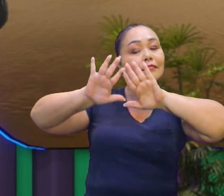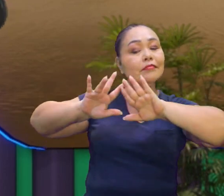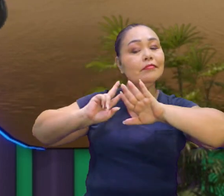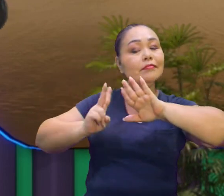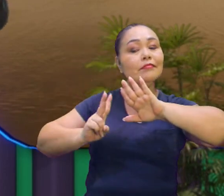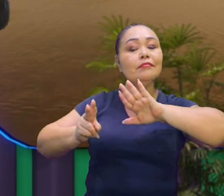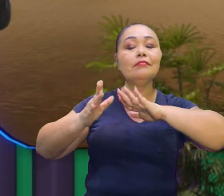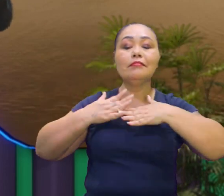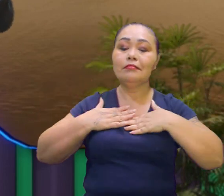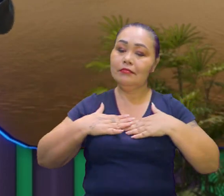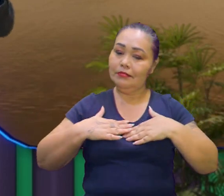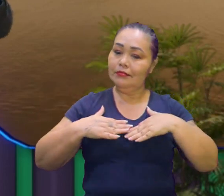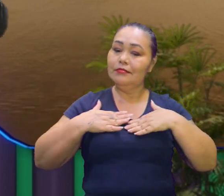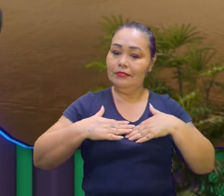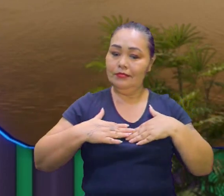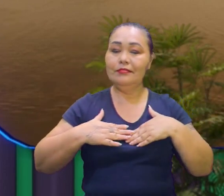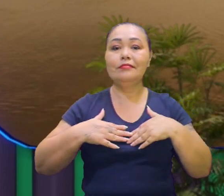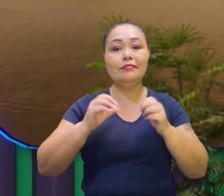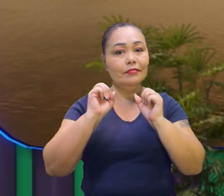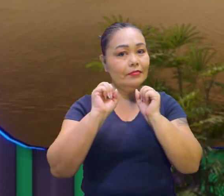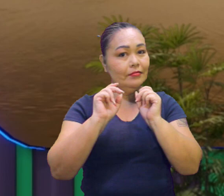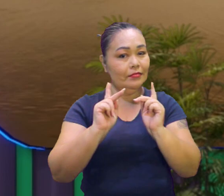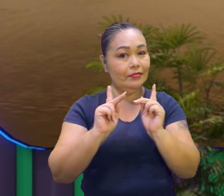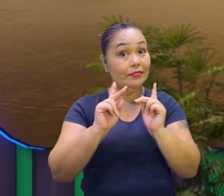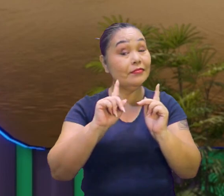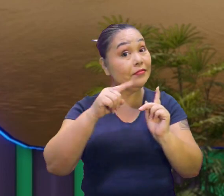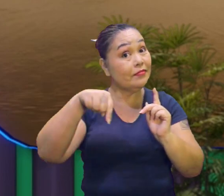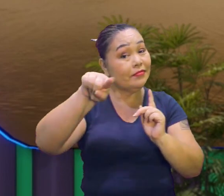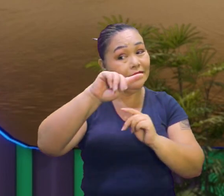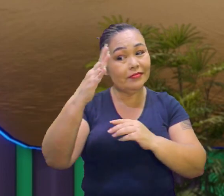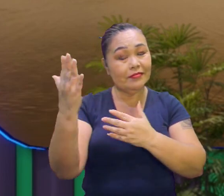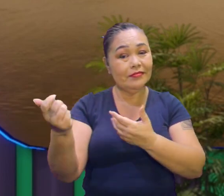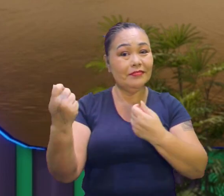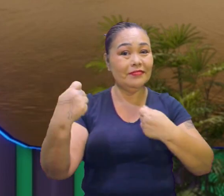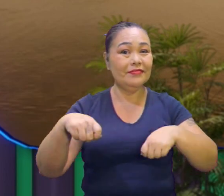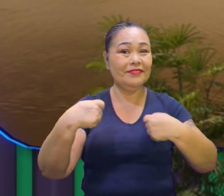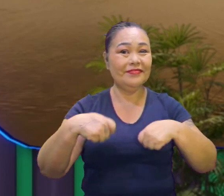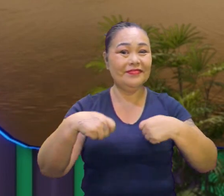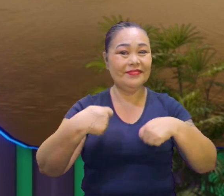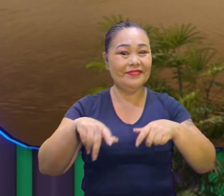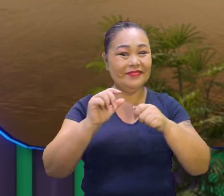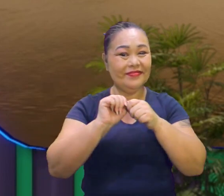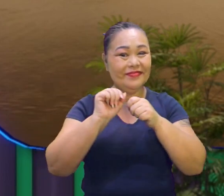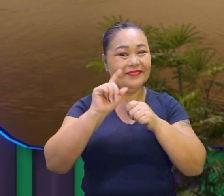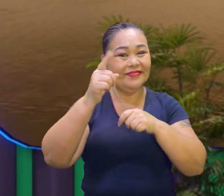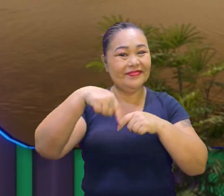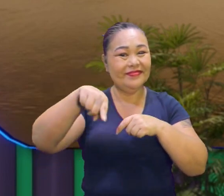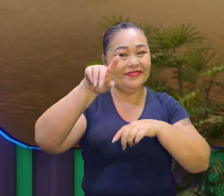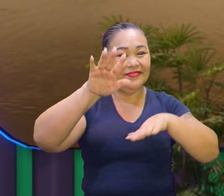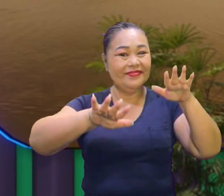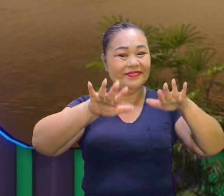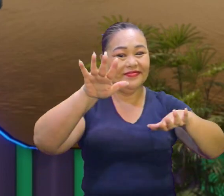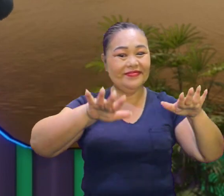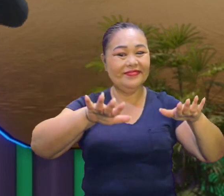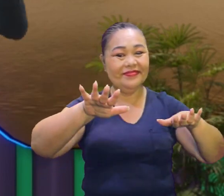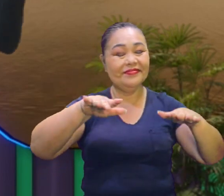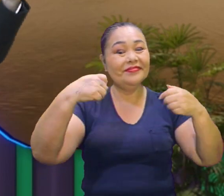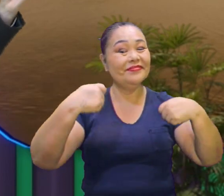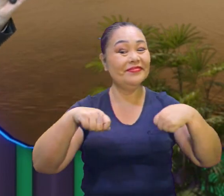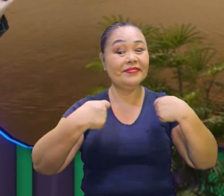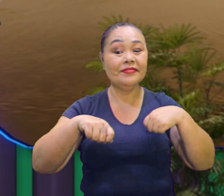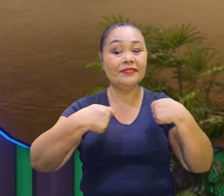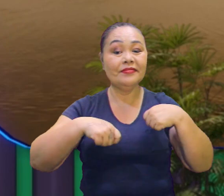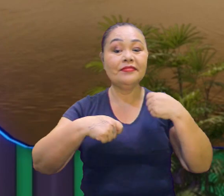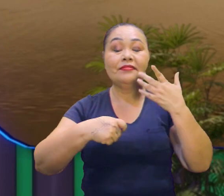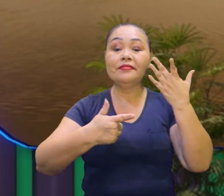sempre tranquilão, ok? Vocês são muito jovens e precisam, muitos de vocês, claro, né? Alguns de vocês